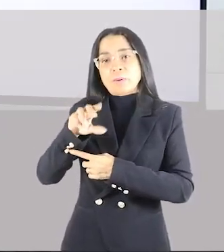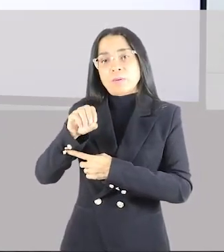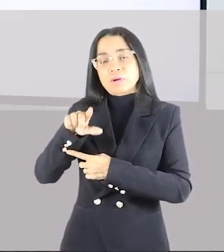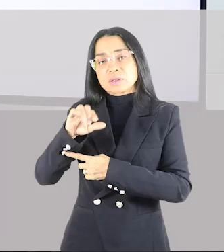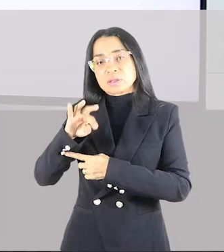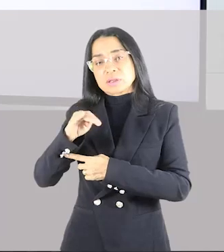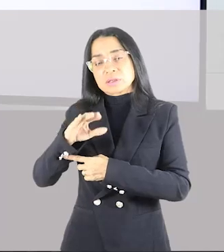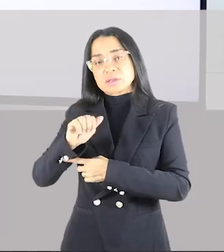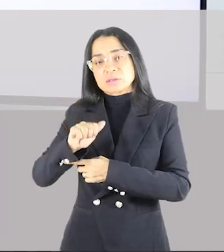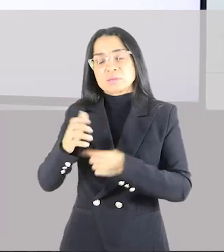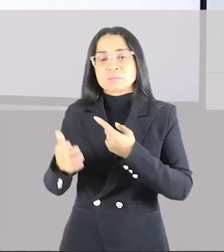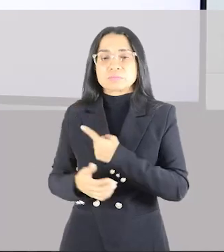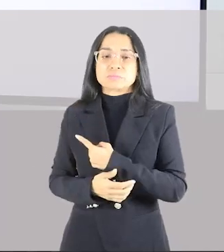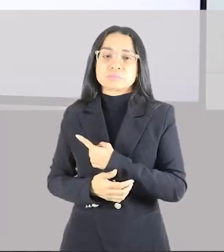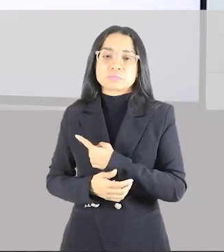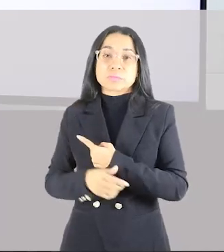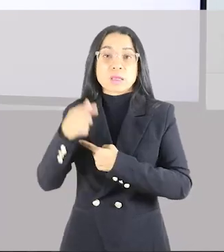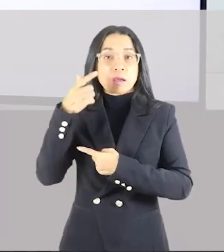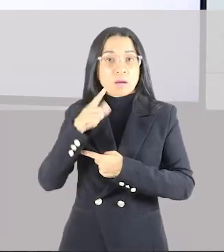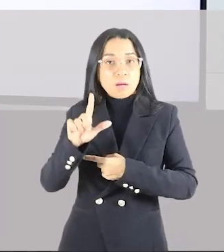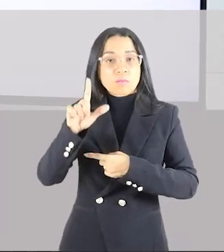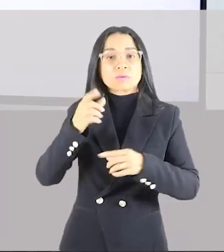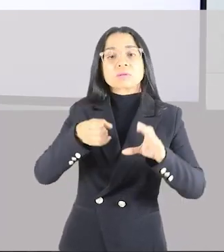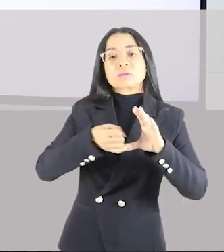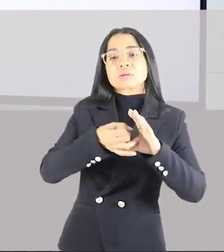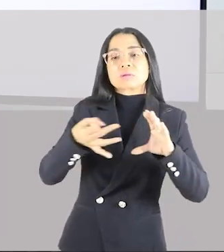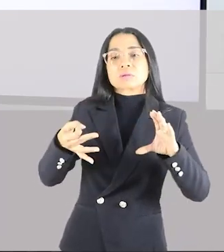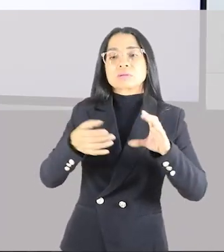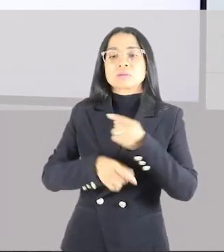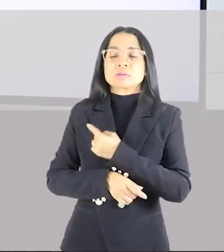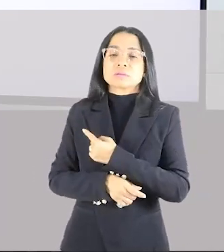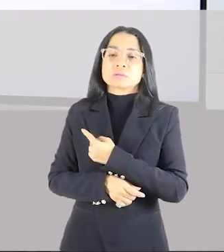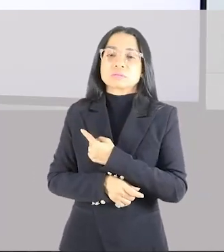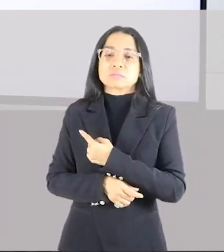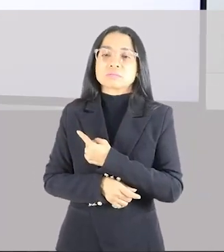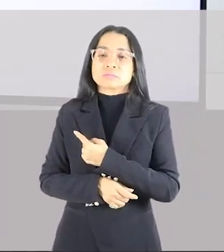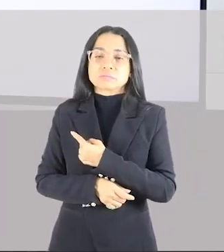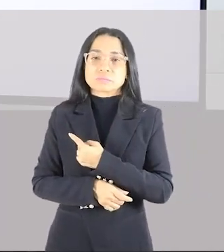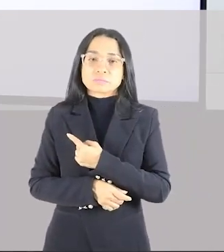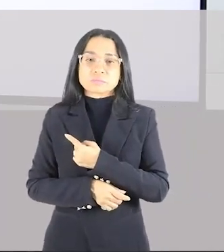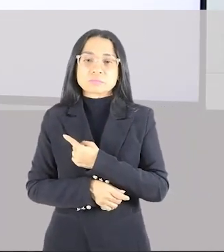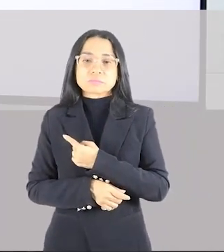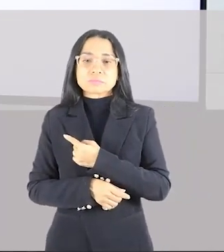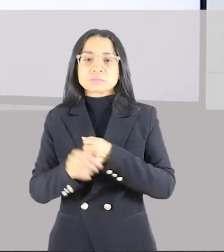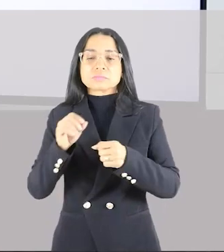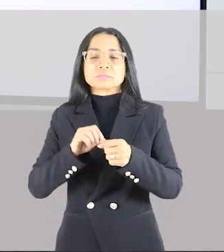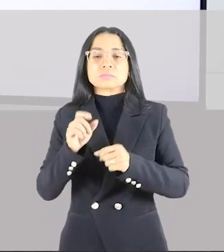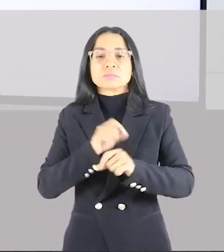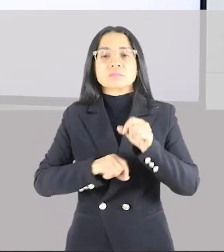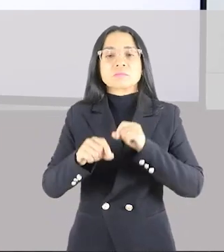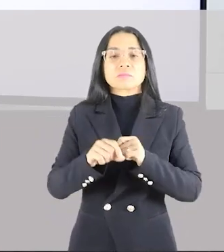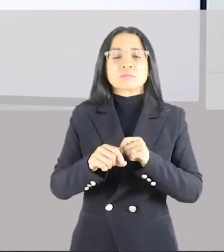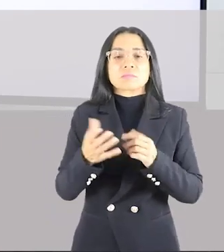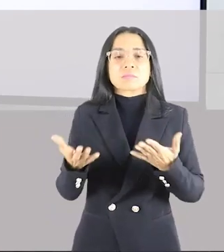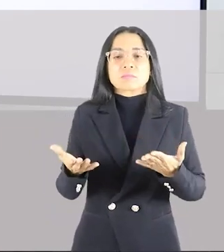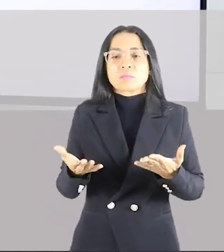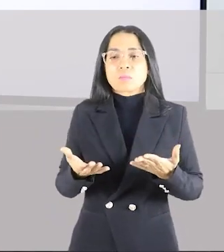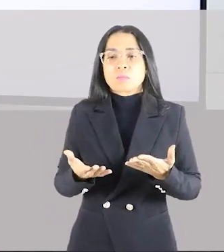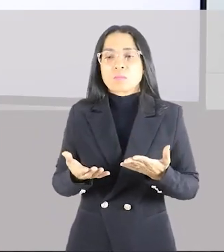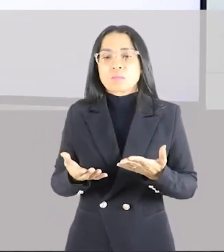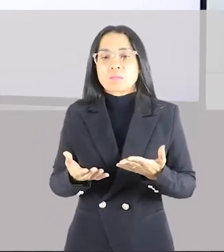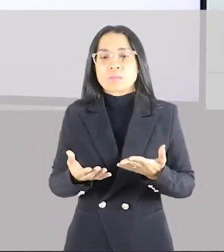ver mais características dessa religião. Então, era politeísta, né? E fazia, claro, menção, né,